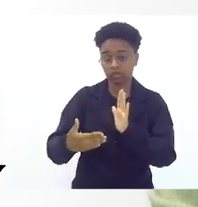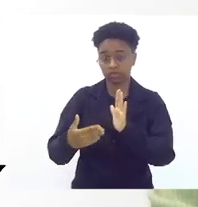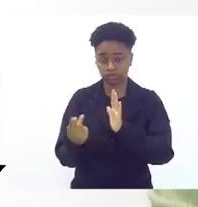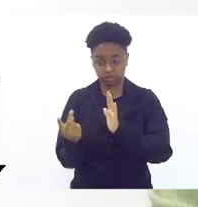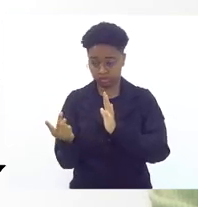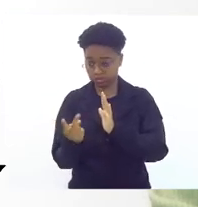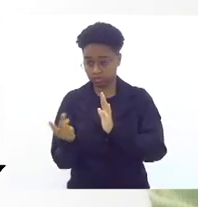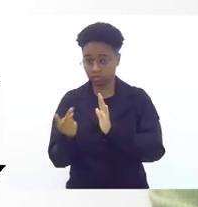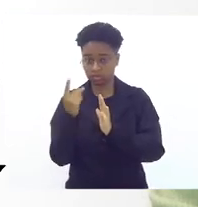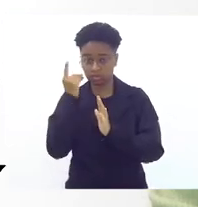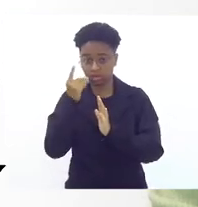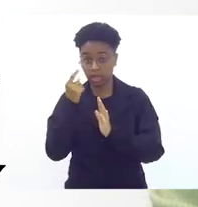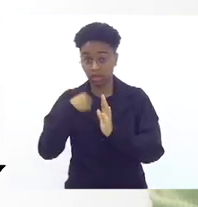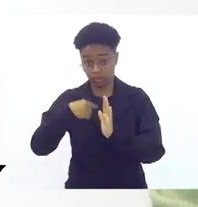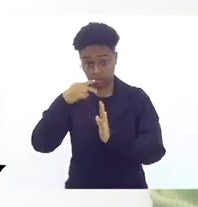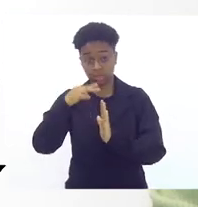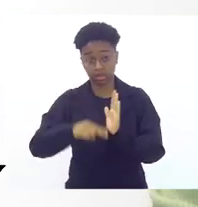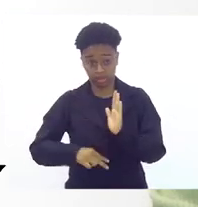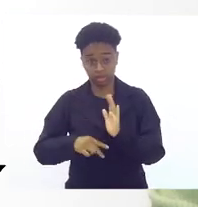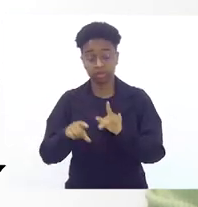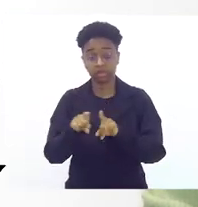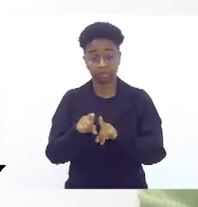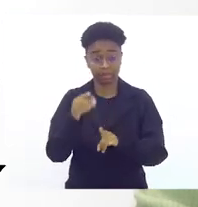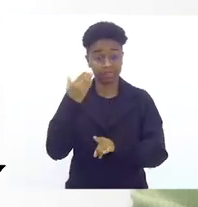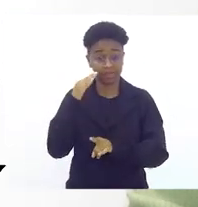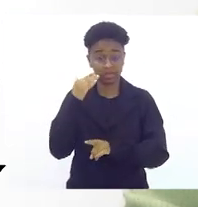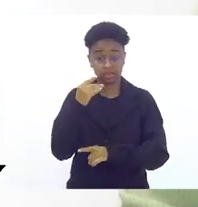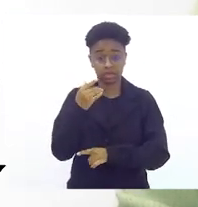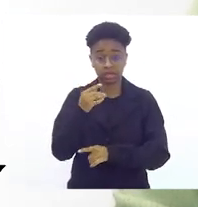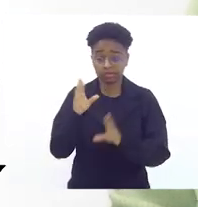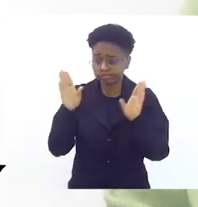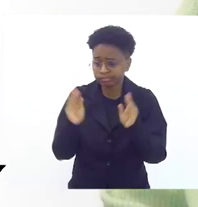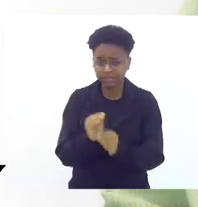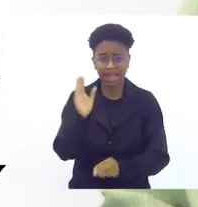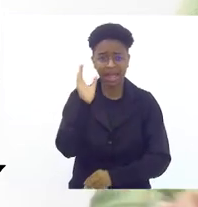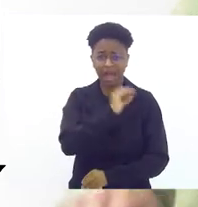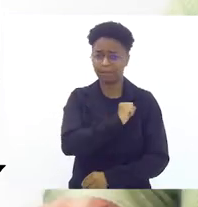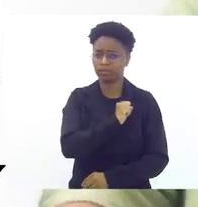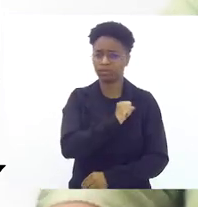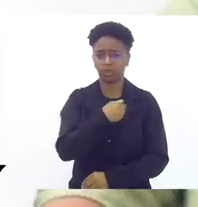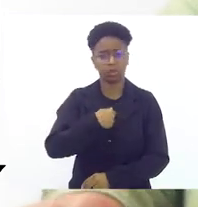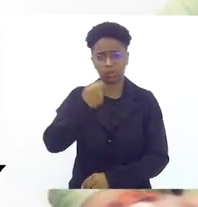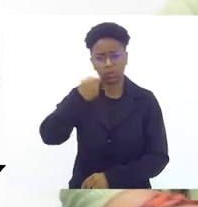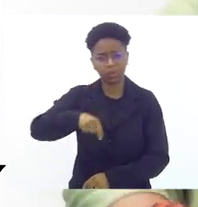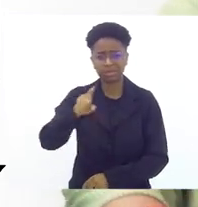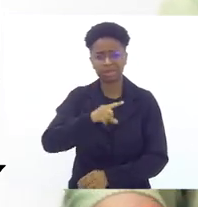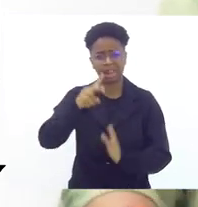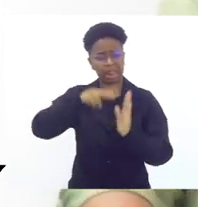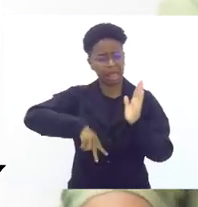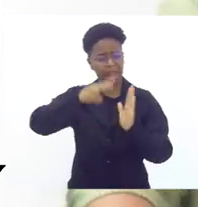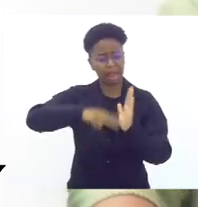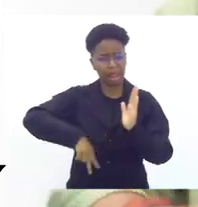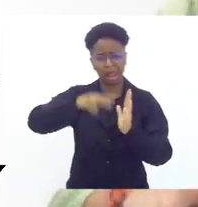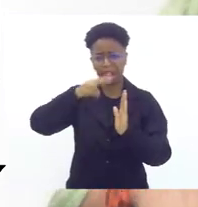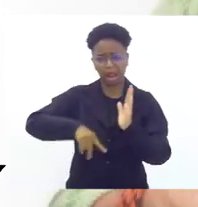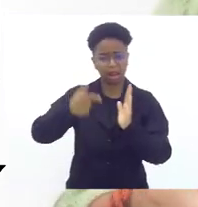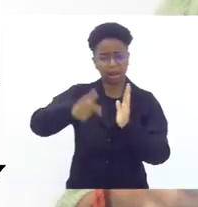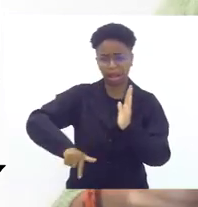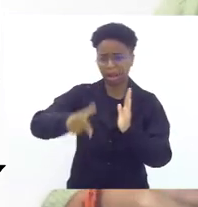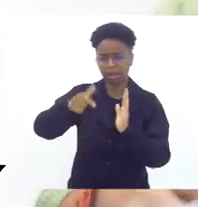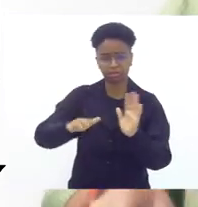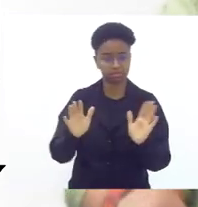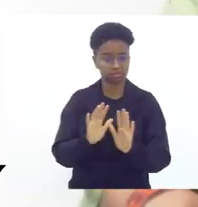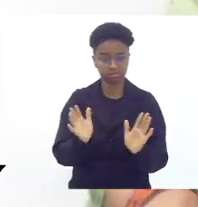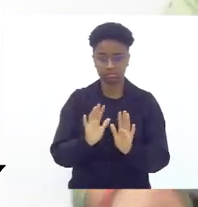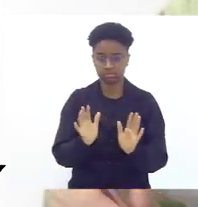Paulo eu li entendi em um minuto Não precisei mais do que um minuto para ler errar um